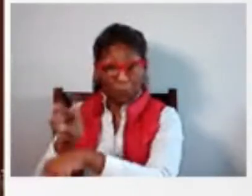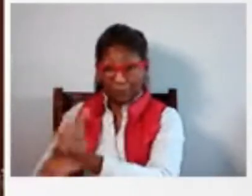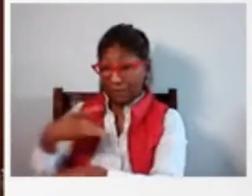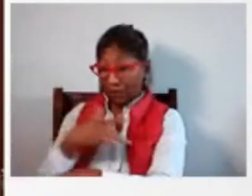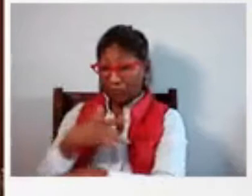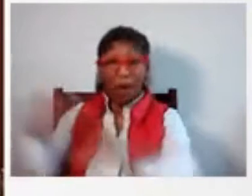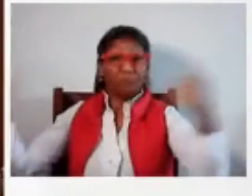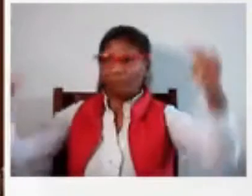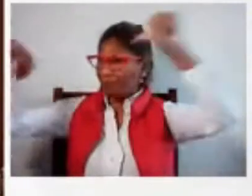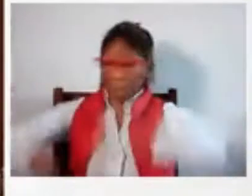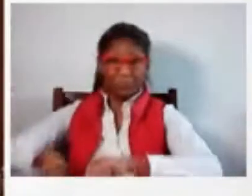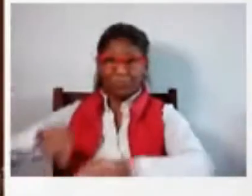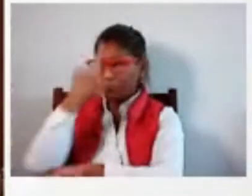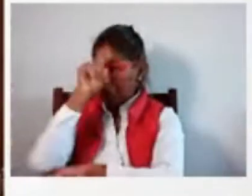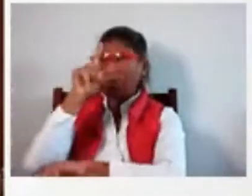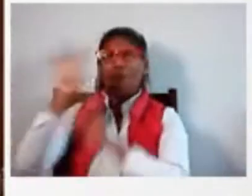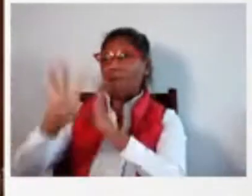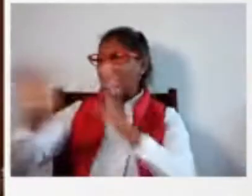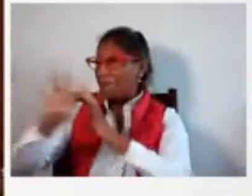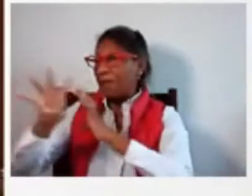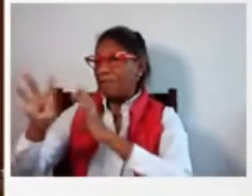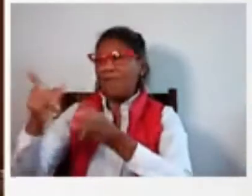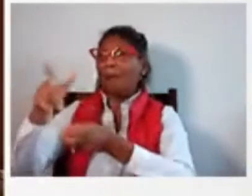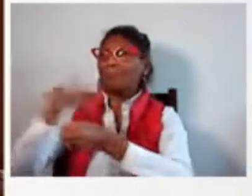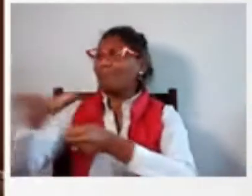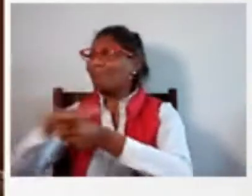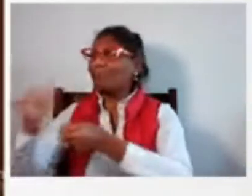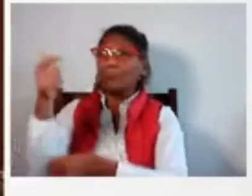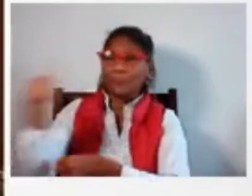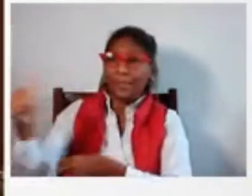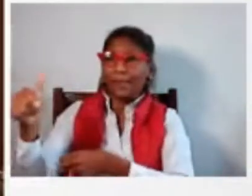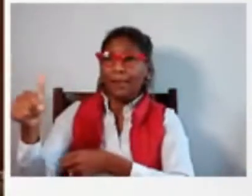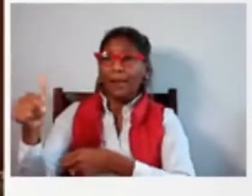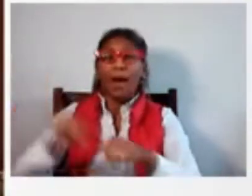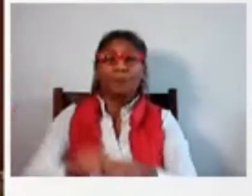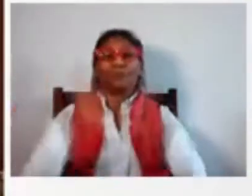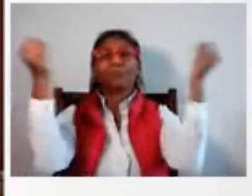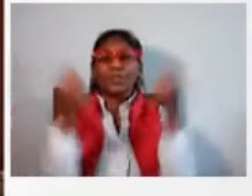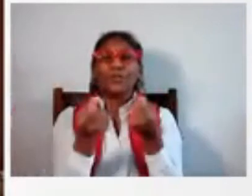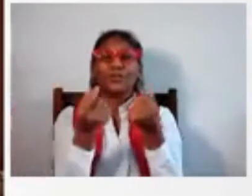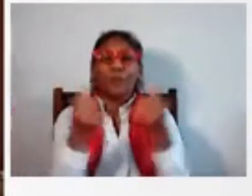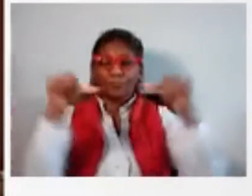atendimento, fatalmente as atividades econômicas serão